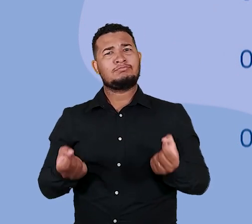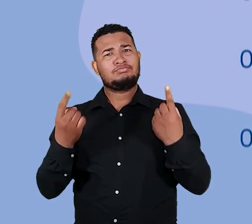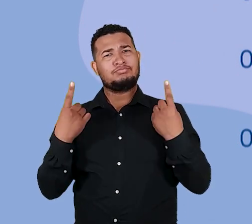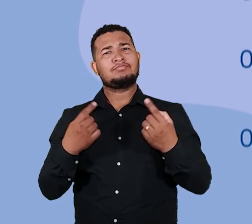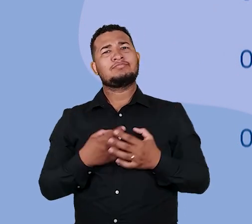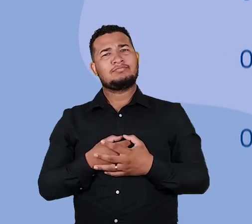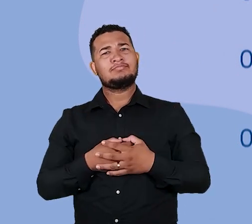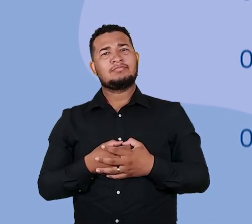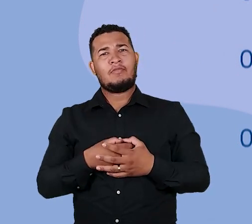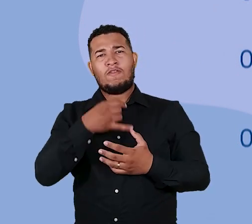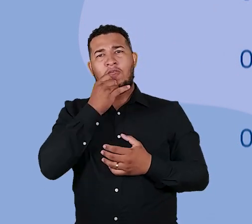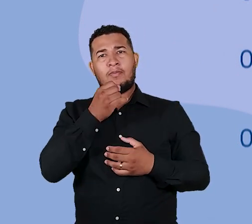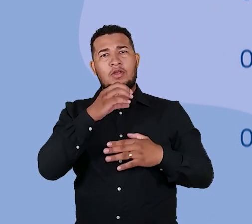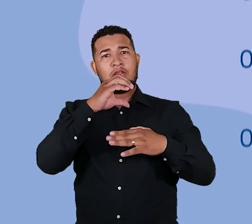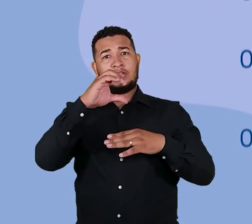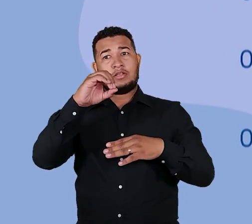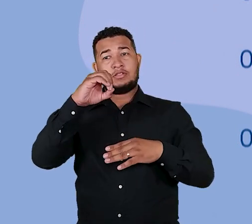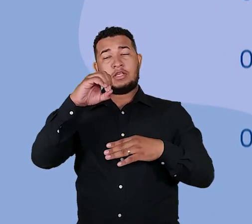Que curioso.